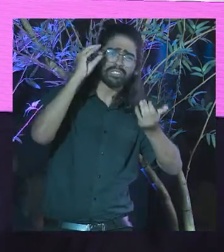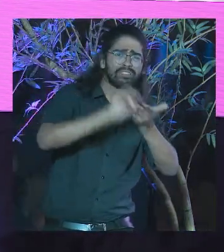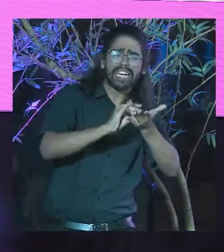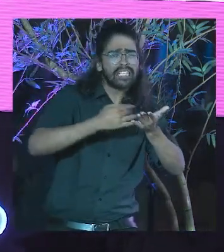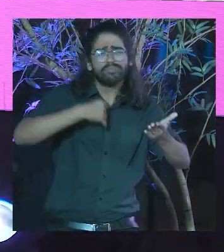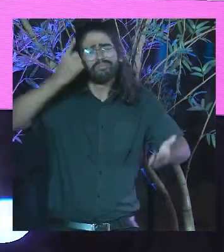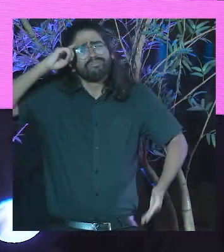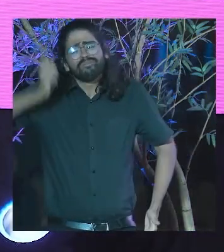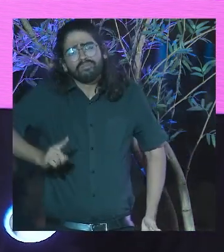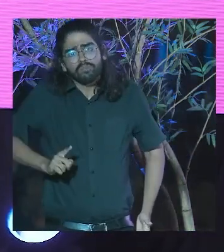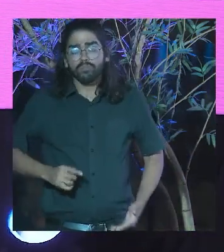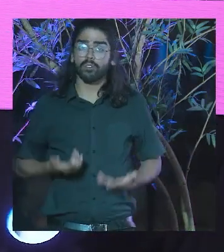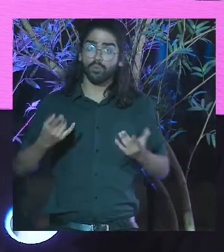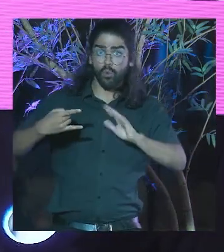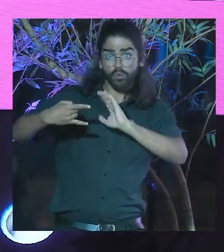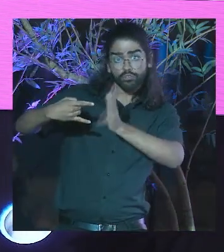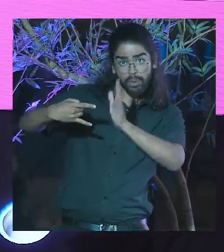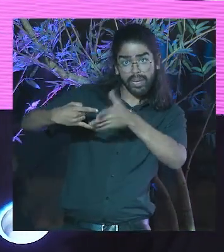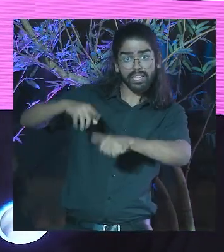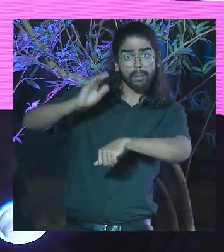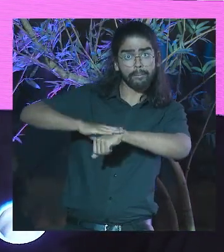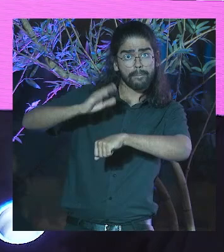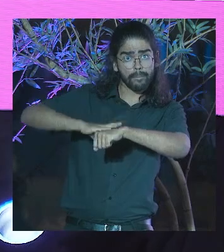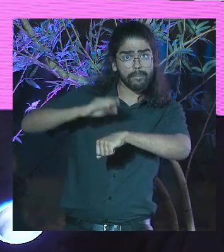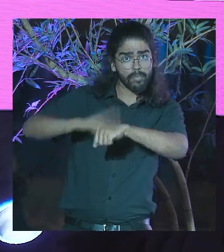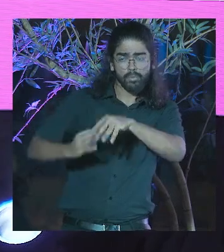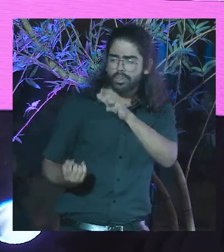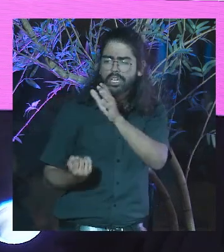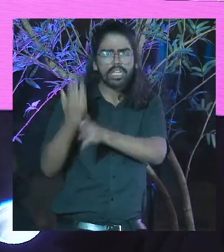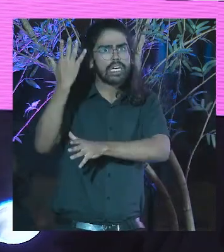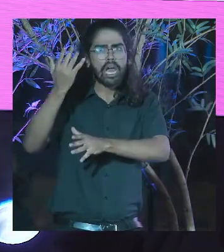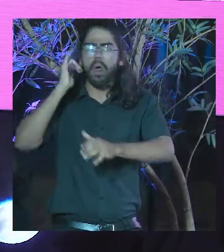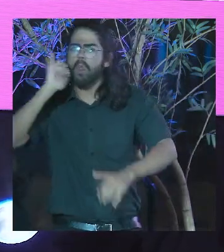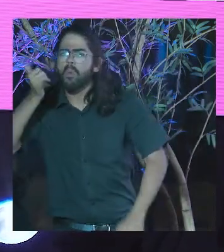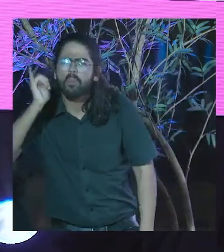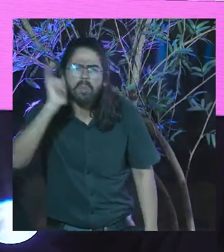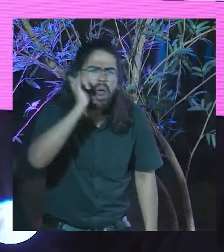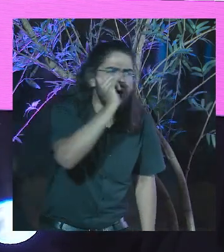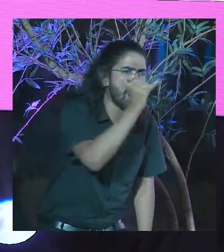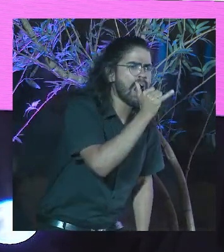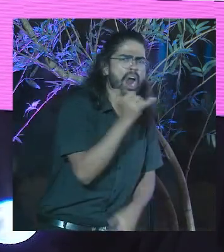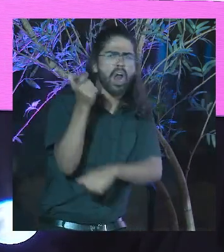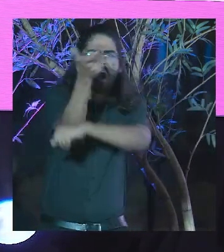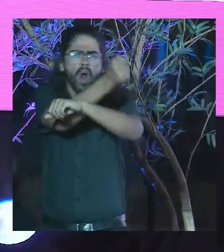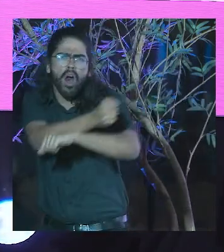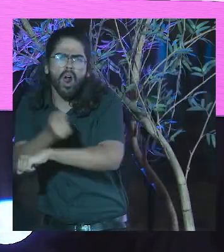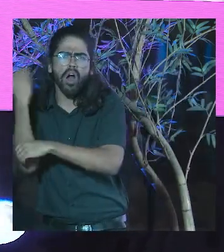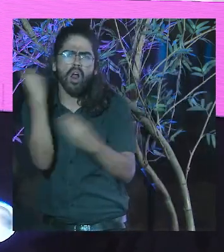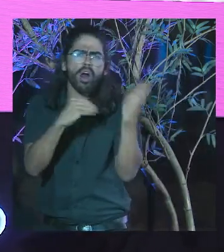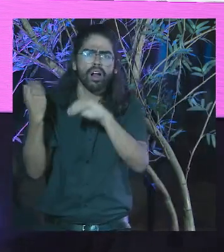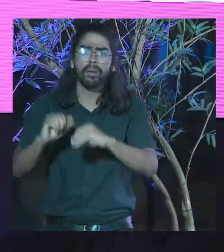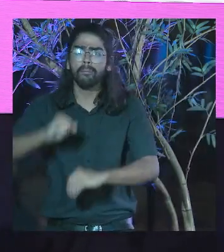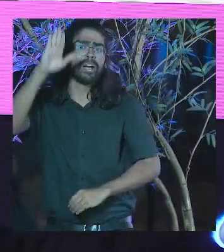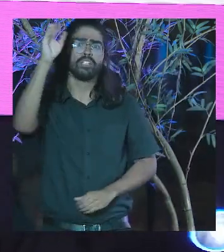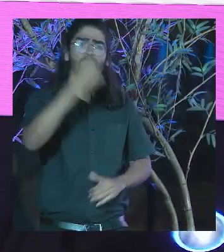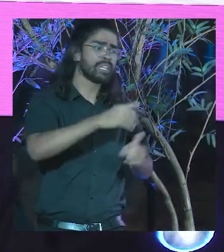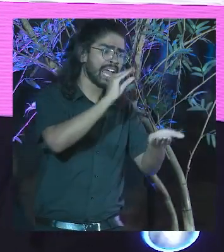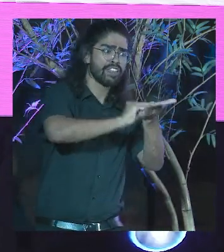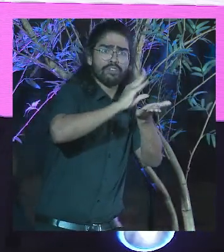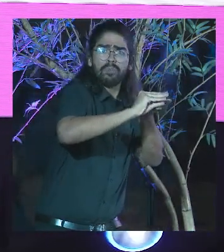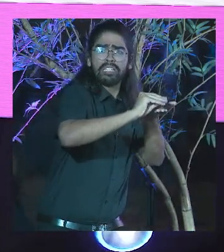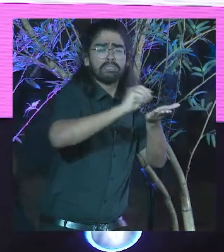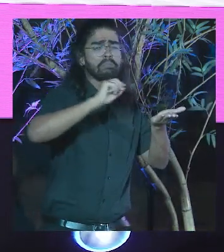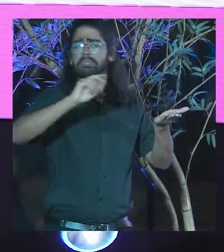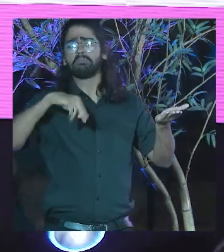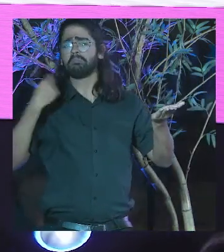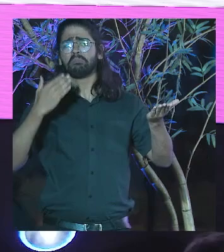de narrativa que o próprio GPT já criou, talvez seja muito maior do que a base de dados. E como ninguém mede